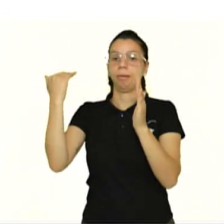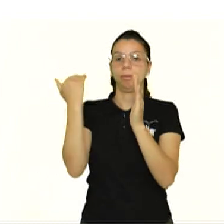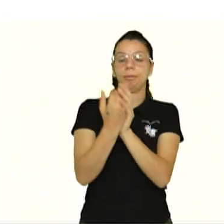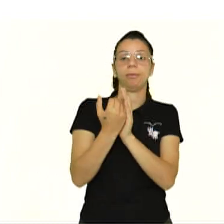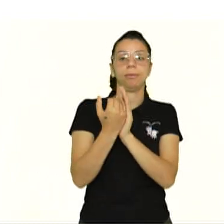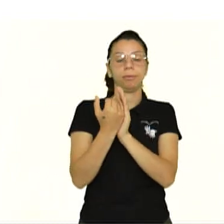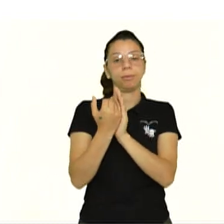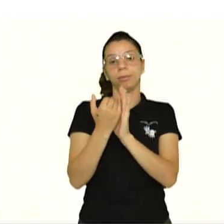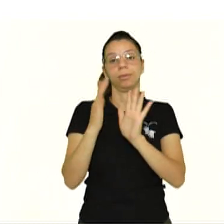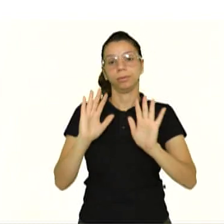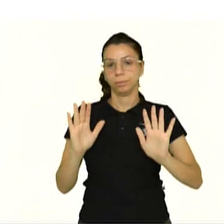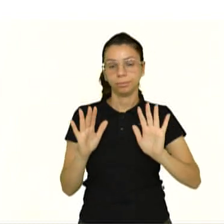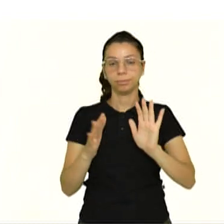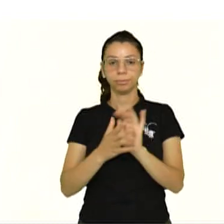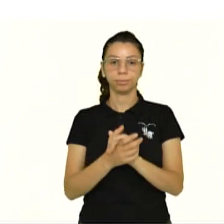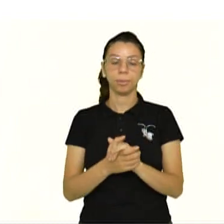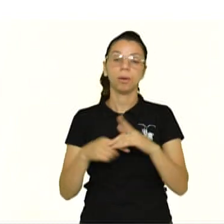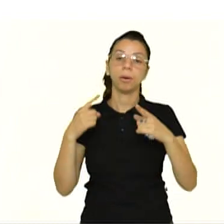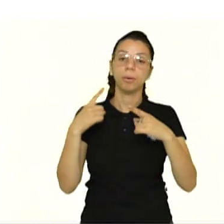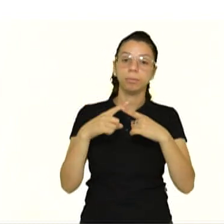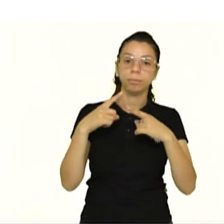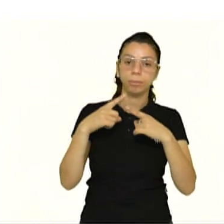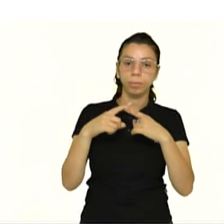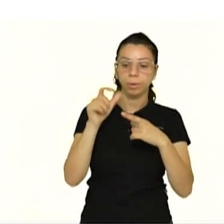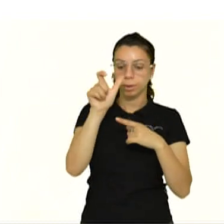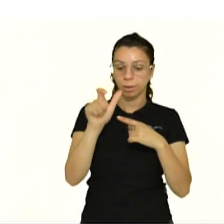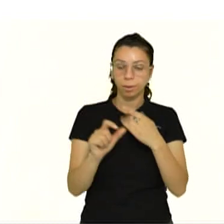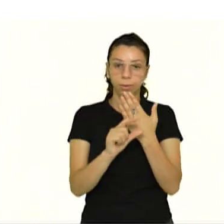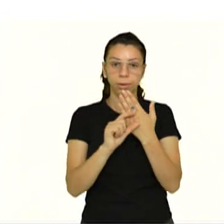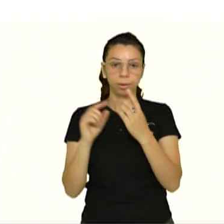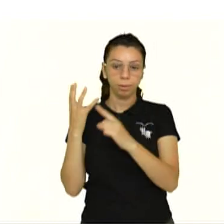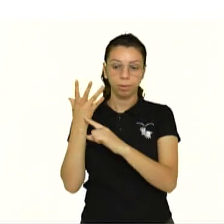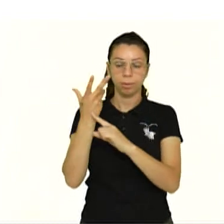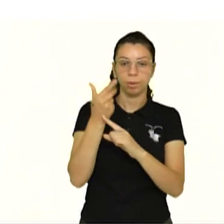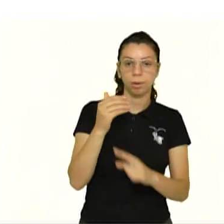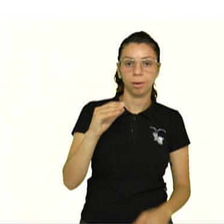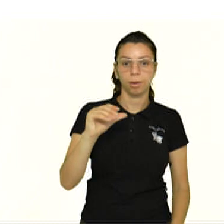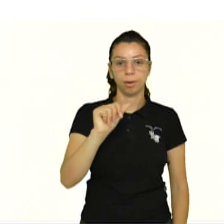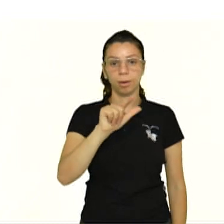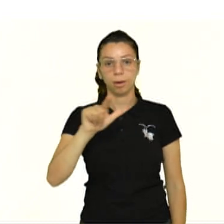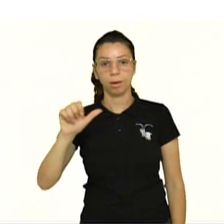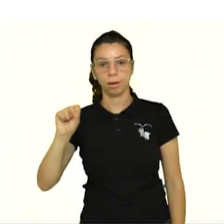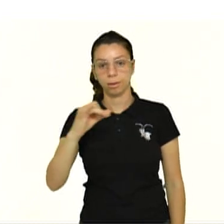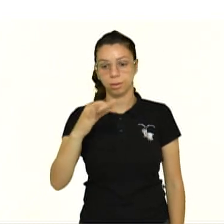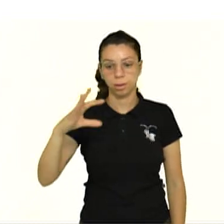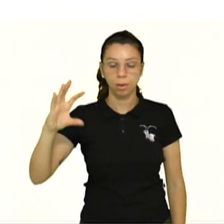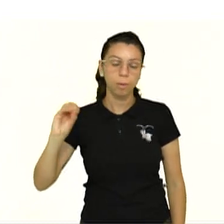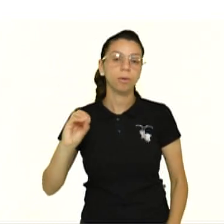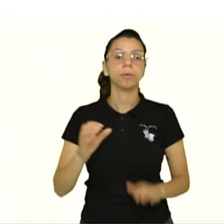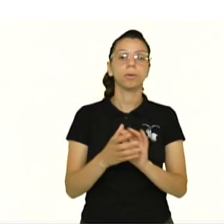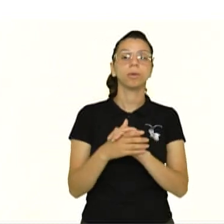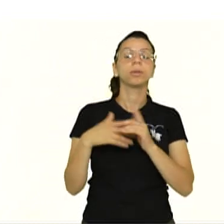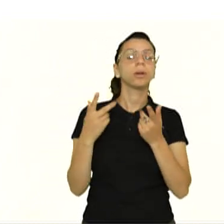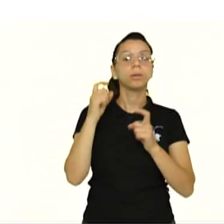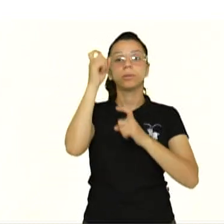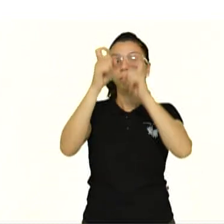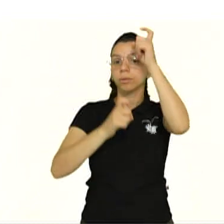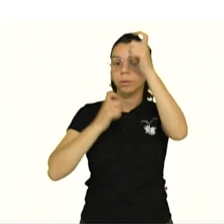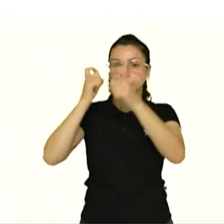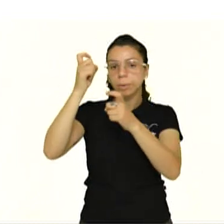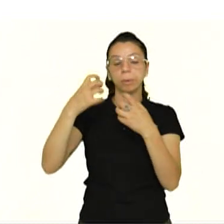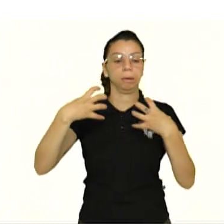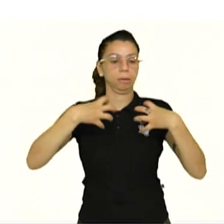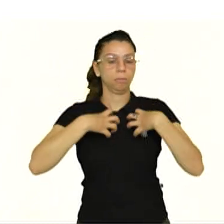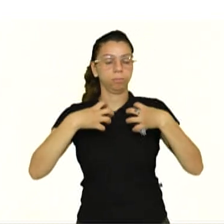sexual. Porque o artista clássico se preocupa em não trazer essas excitações, esses sentimentos,